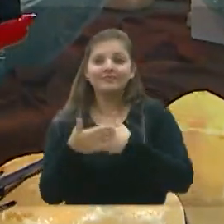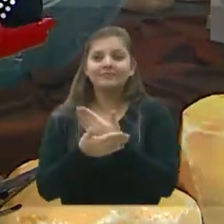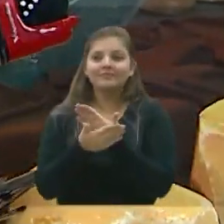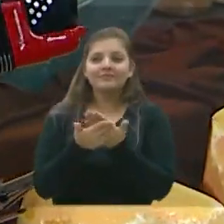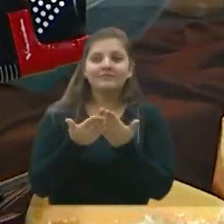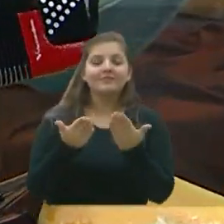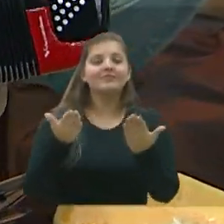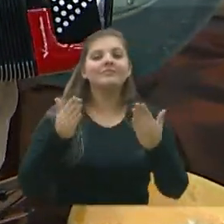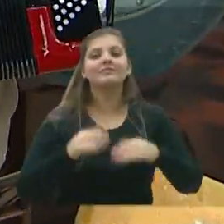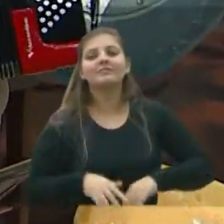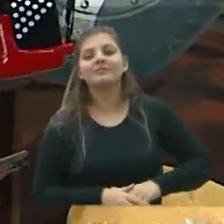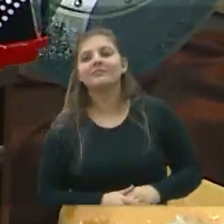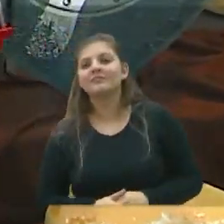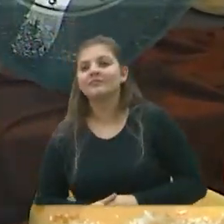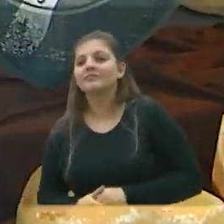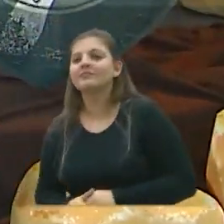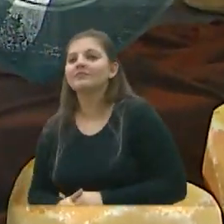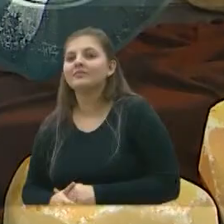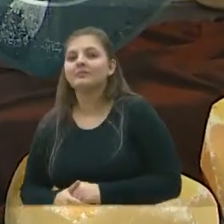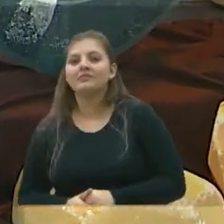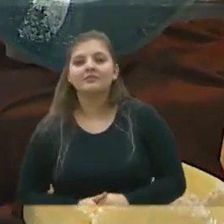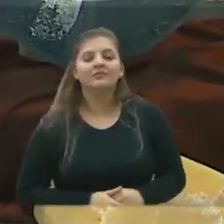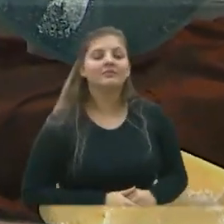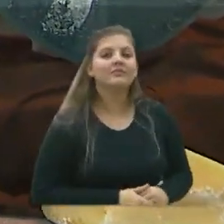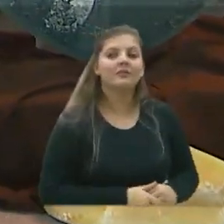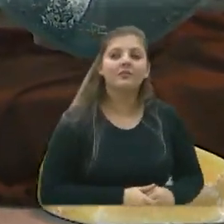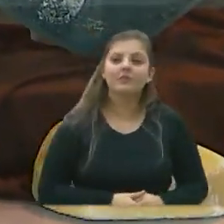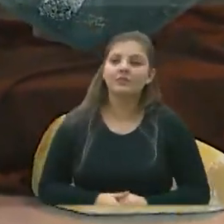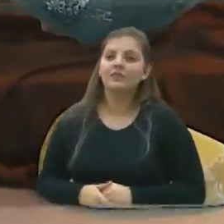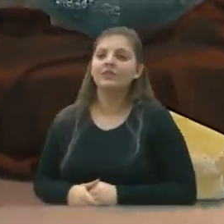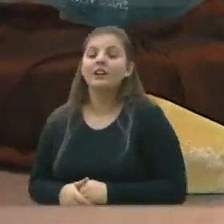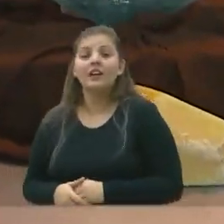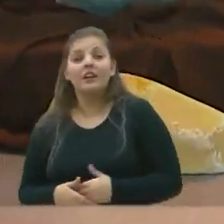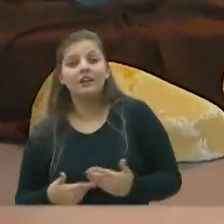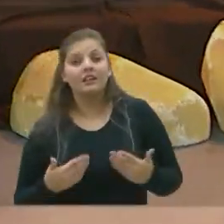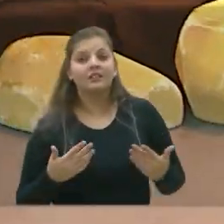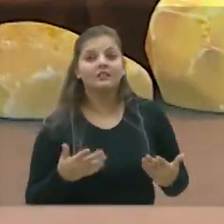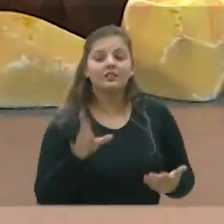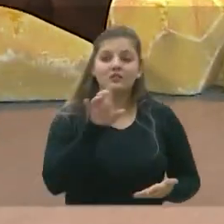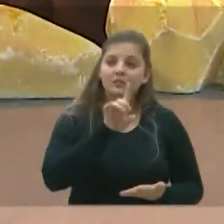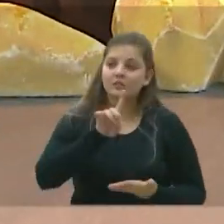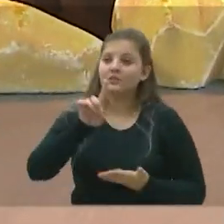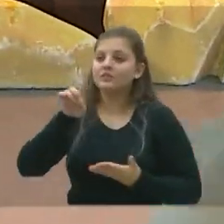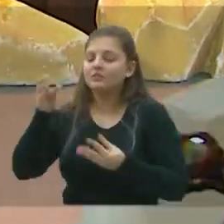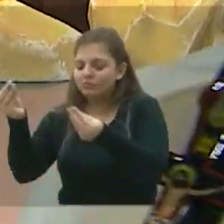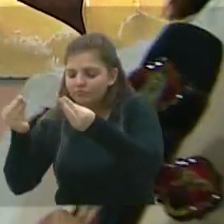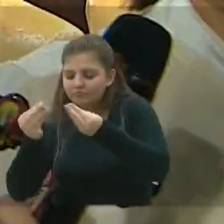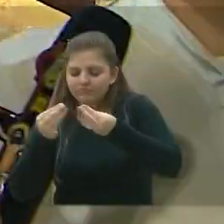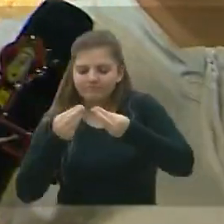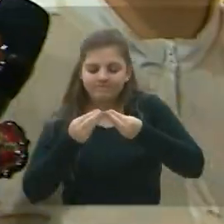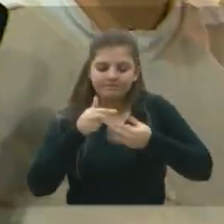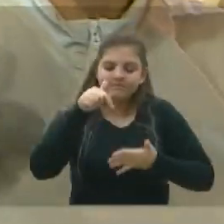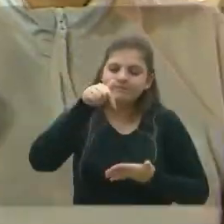Agradece o teu Jesus, família. Deus Mestre trouxe aqui